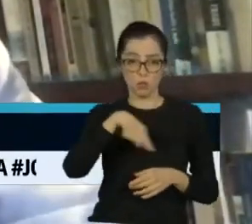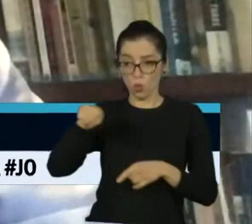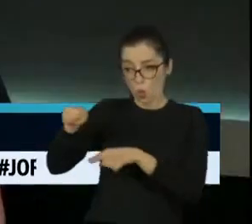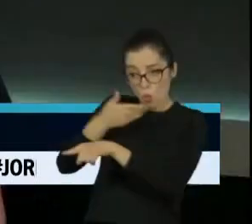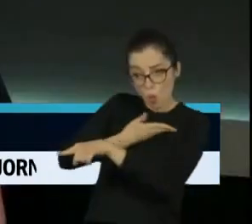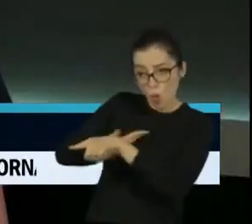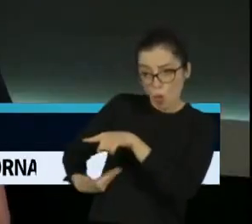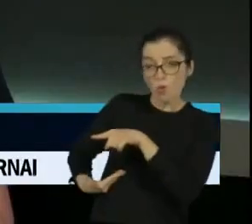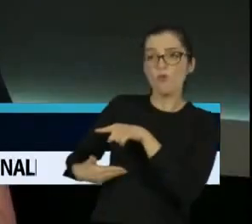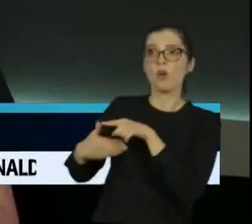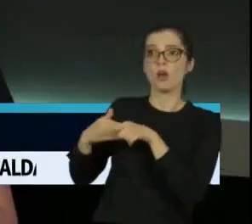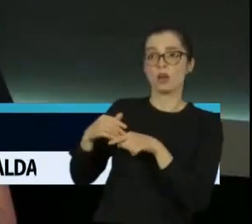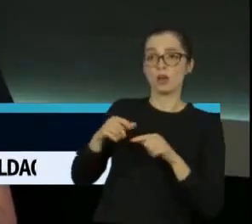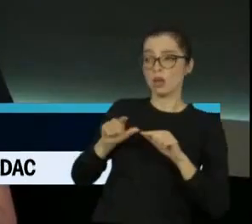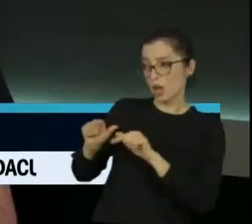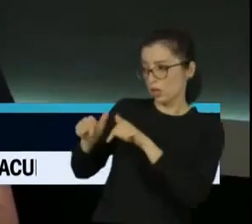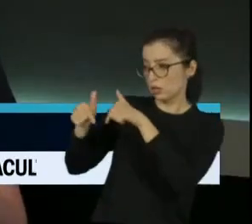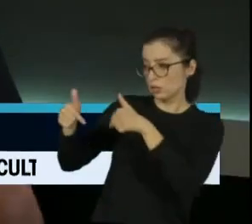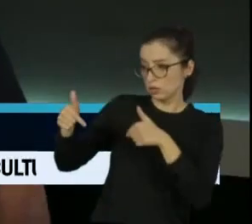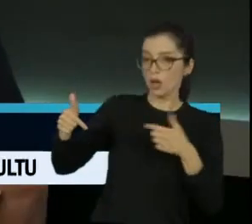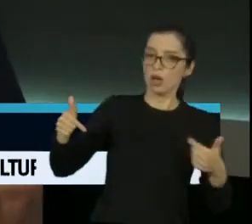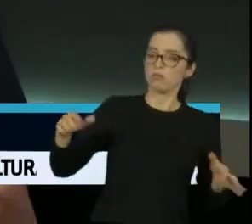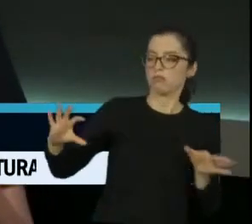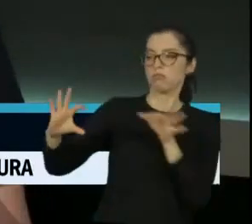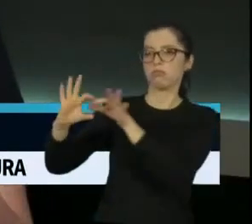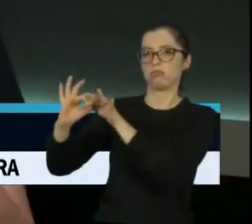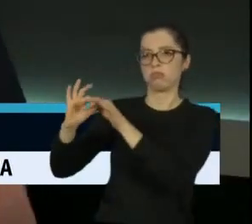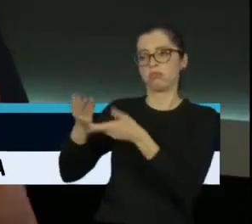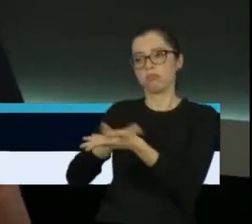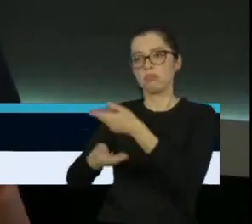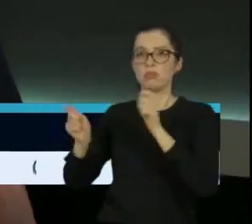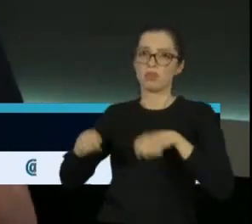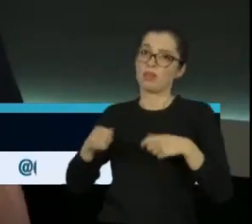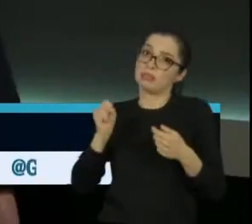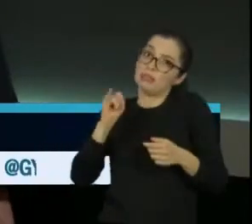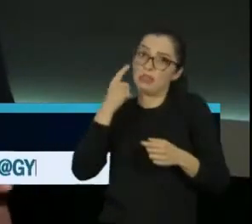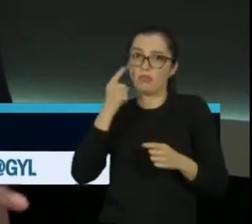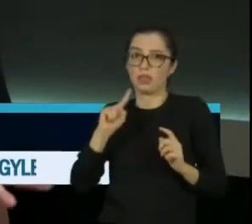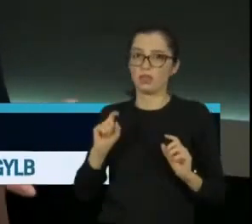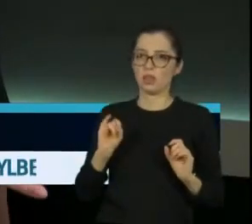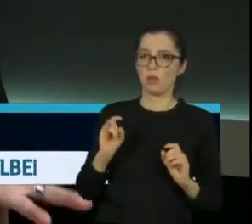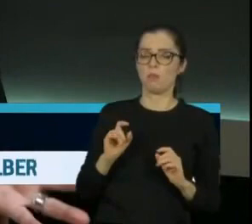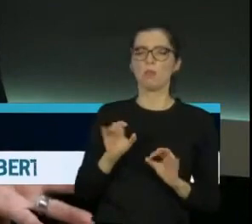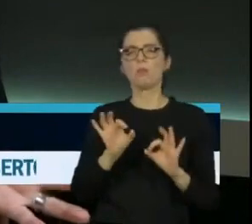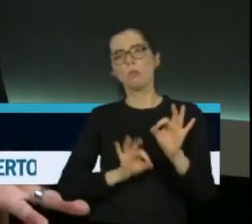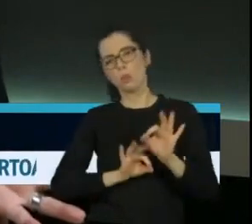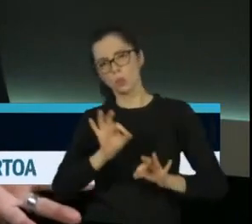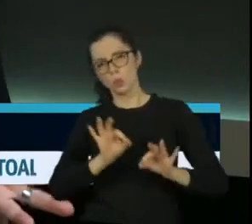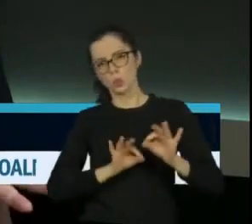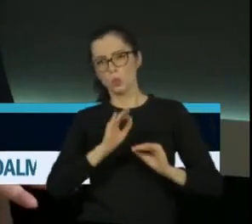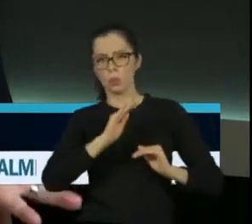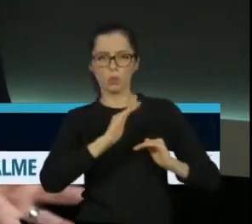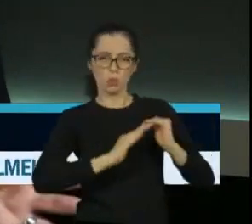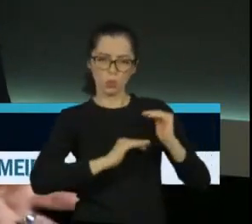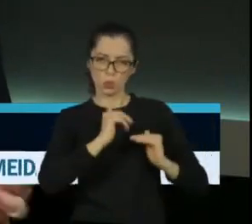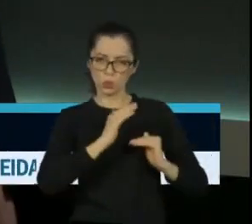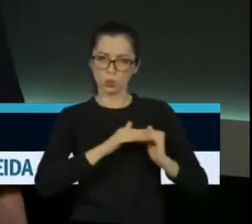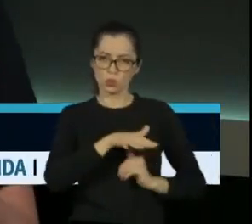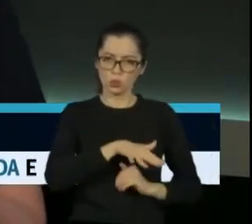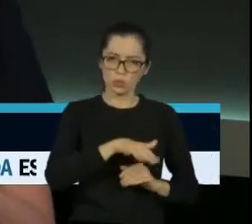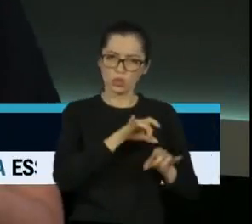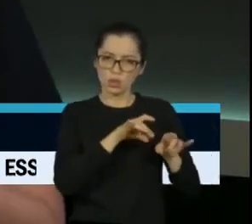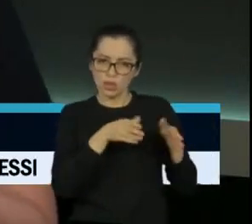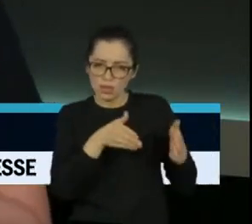nós faremos. Então, quer dizer, é um plano dos bancos que está em elaboração e consultores serão ouvidos. Consultores da